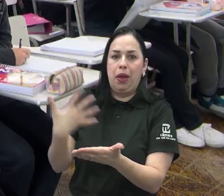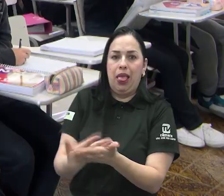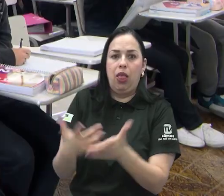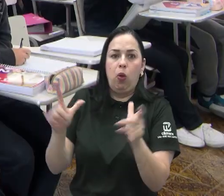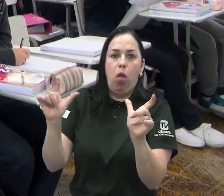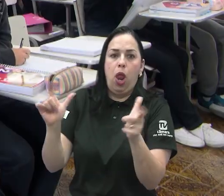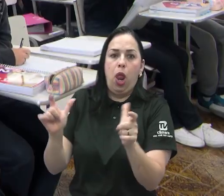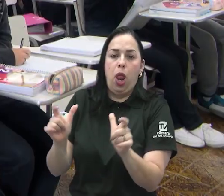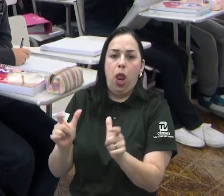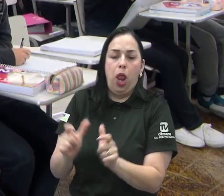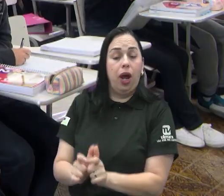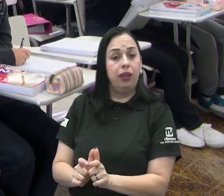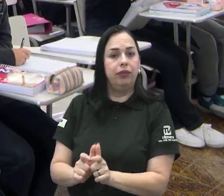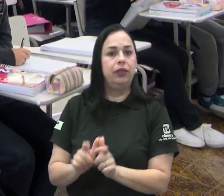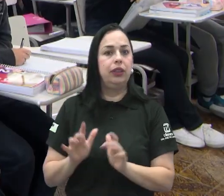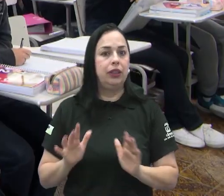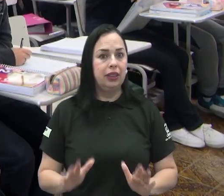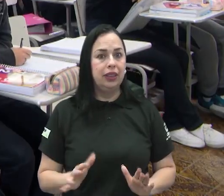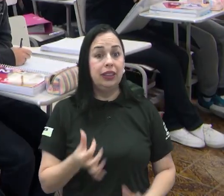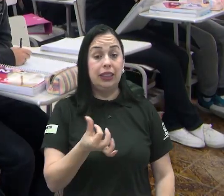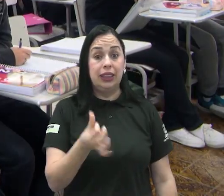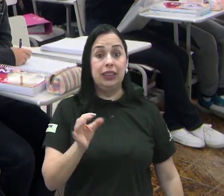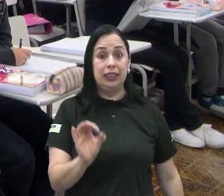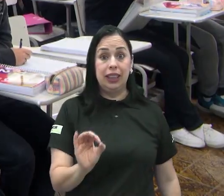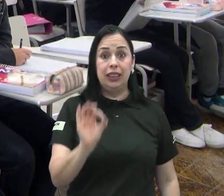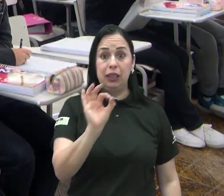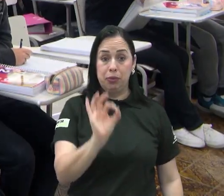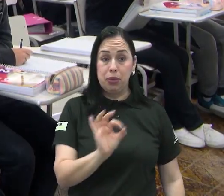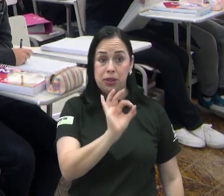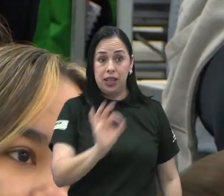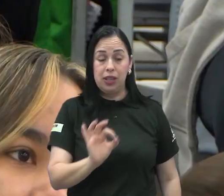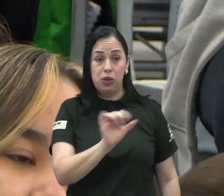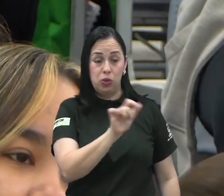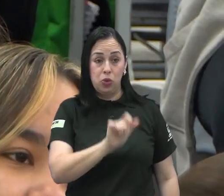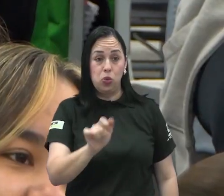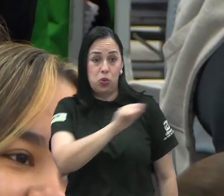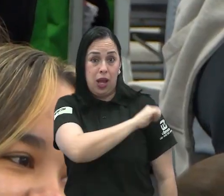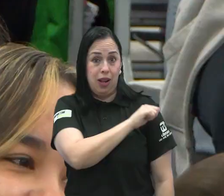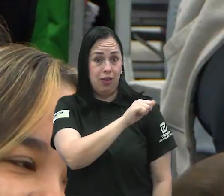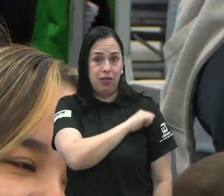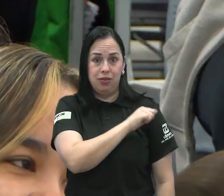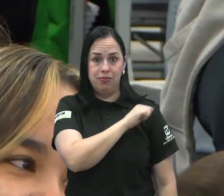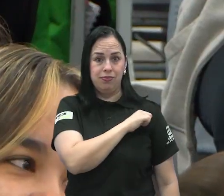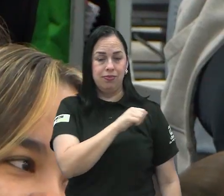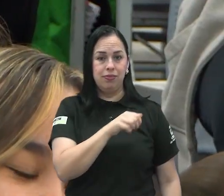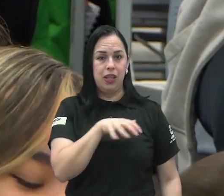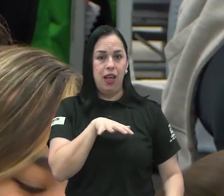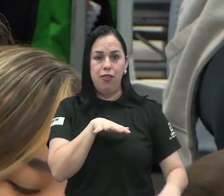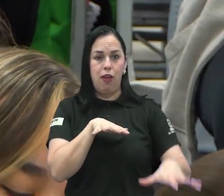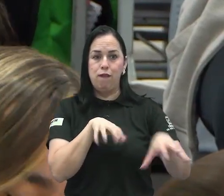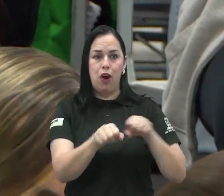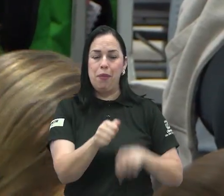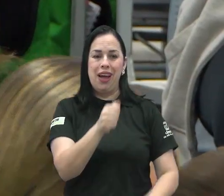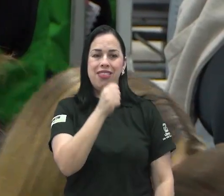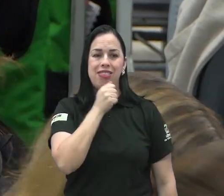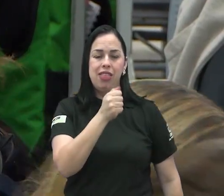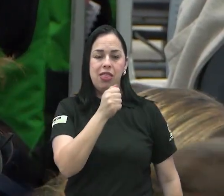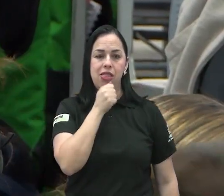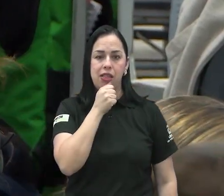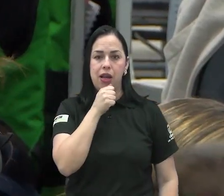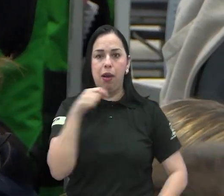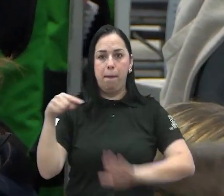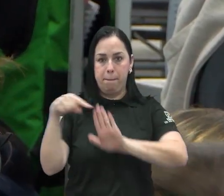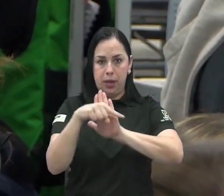2040. Os números ainda mostram que quase 60% dos alunos de licenciatura não concluem a